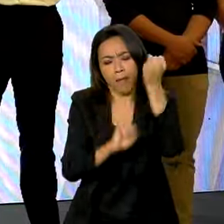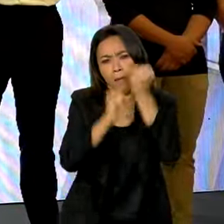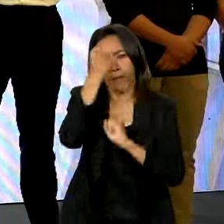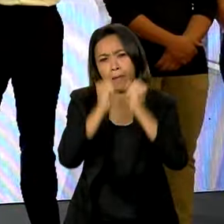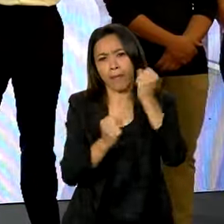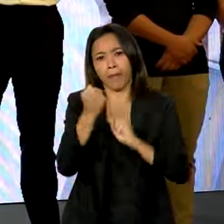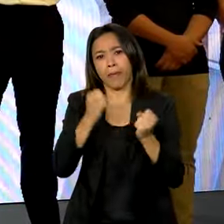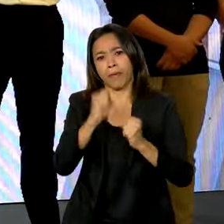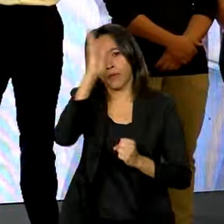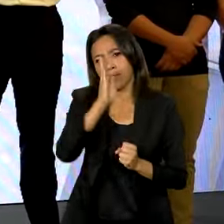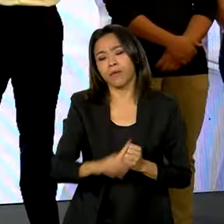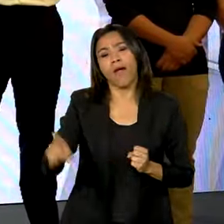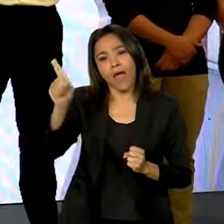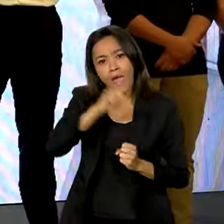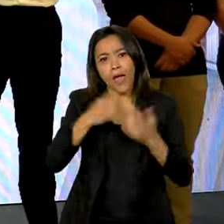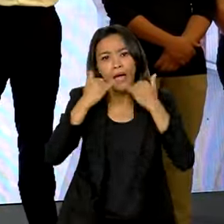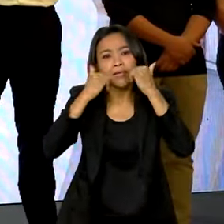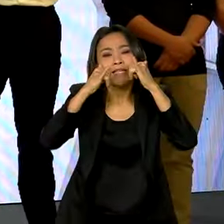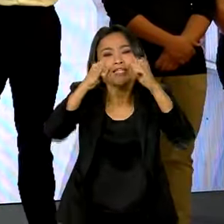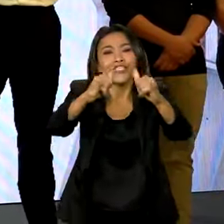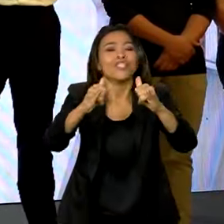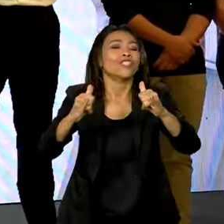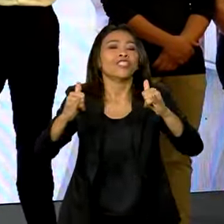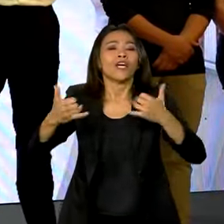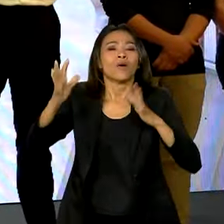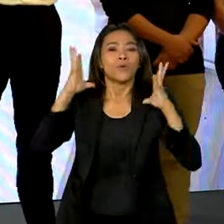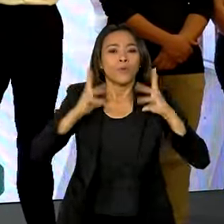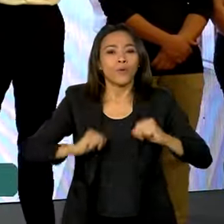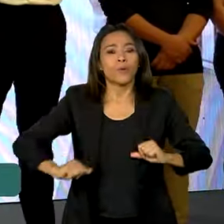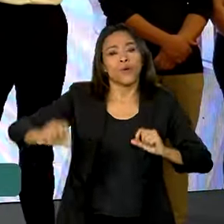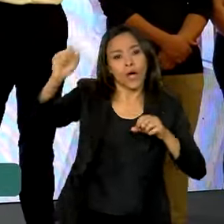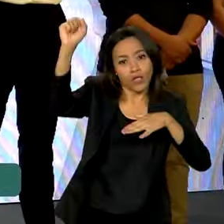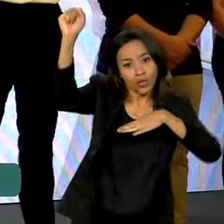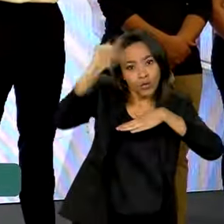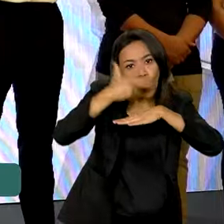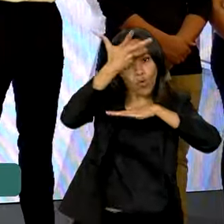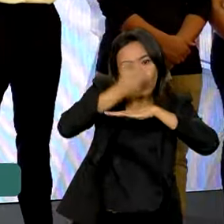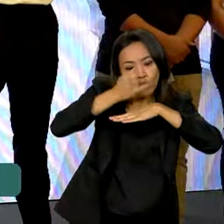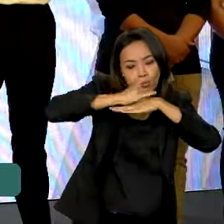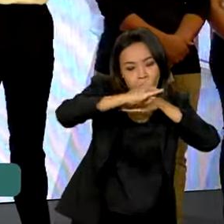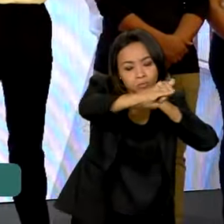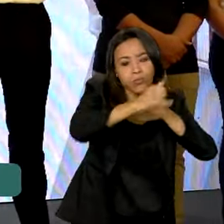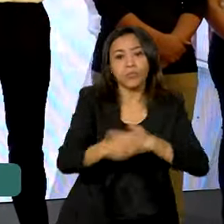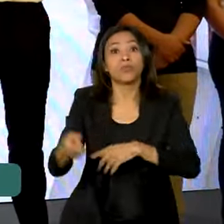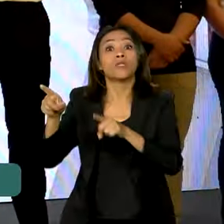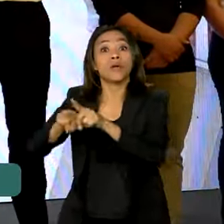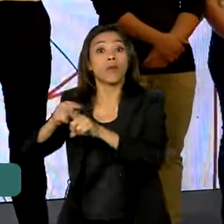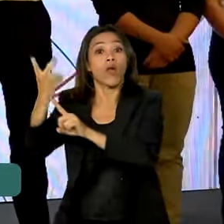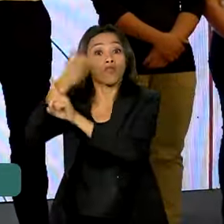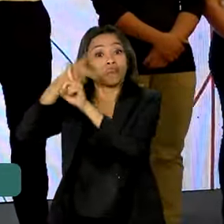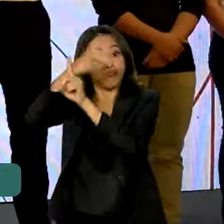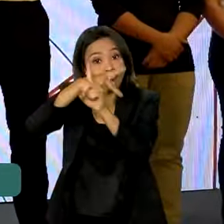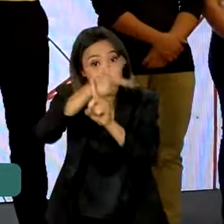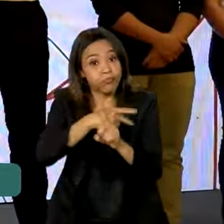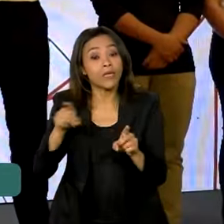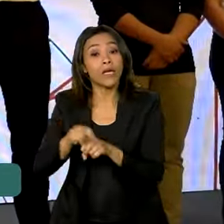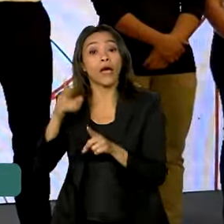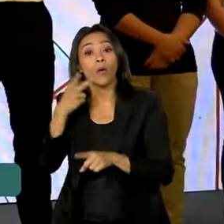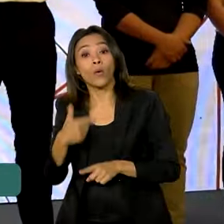ser a energia limpa e renovável. Vai ser eólica, solar, biomassa. Porque não há saída para o